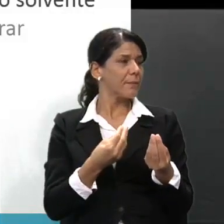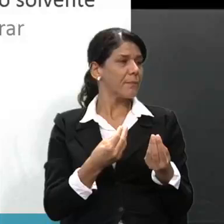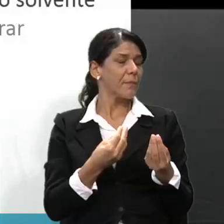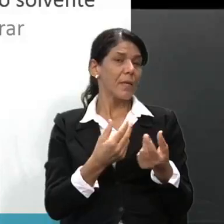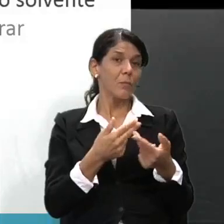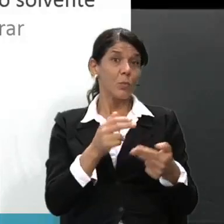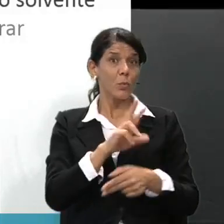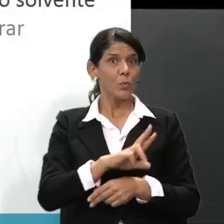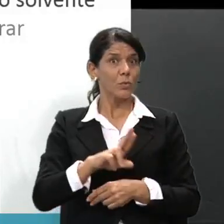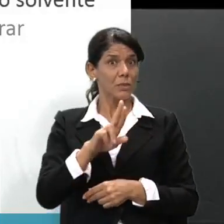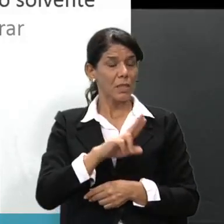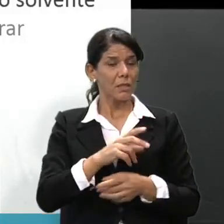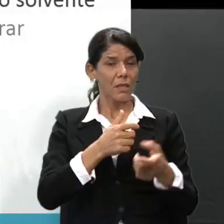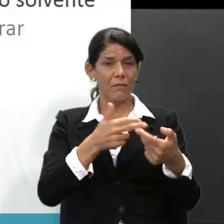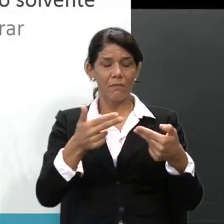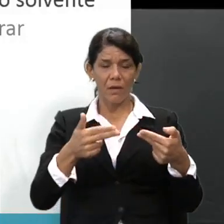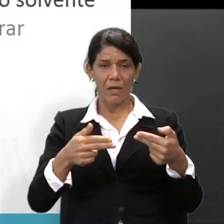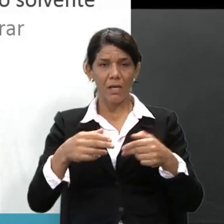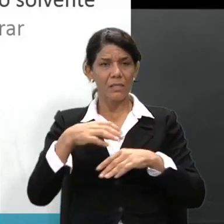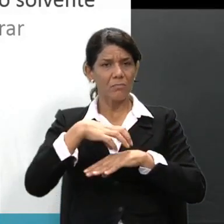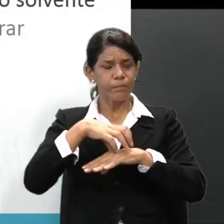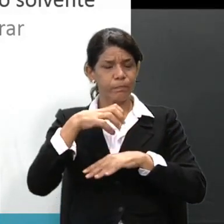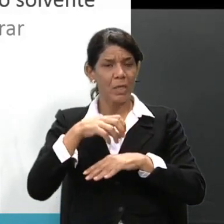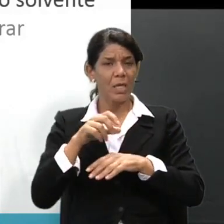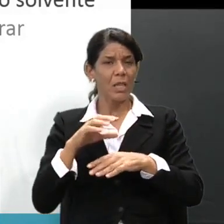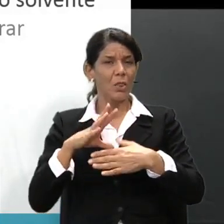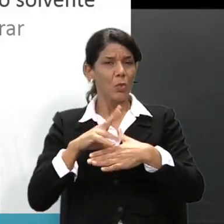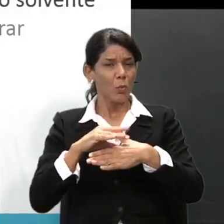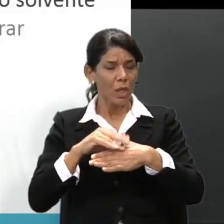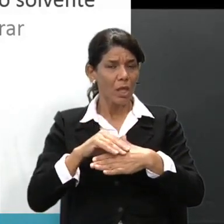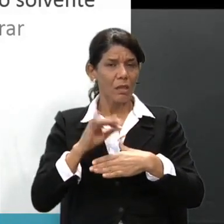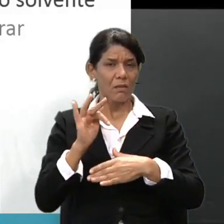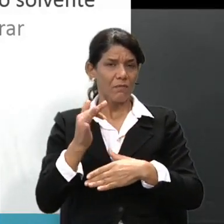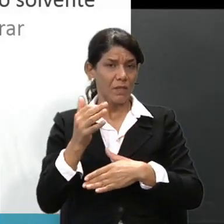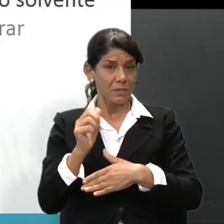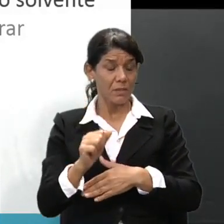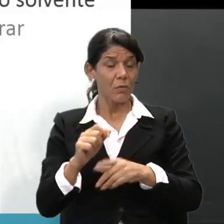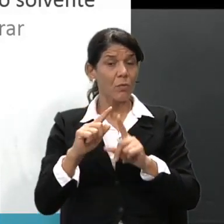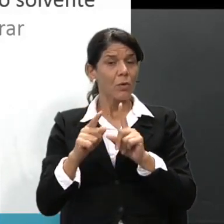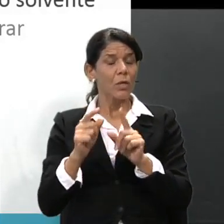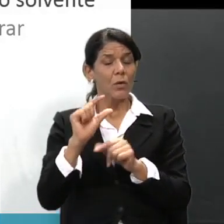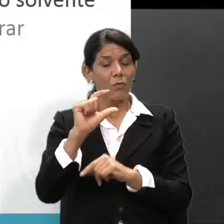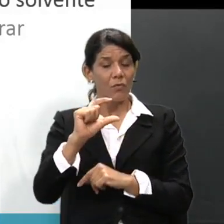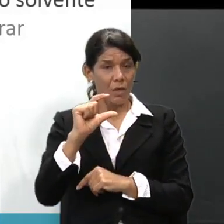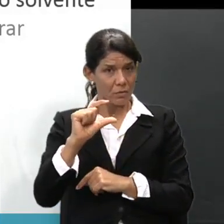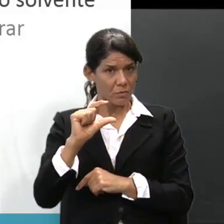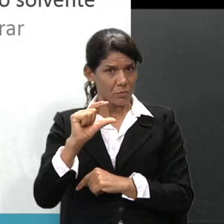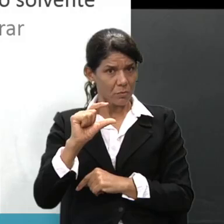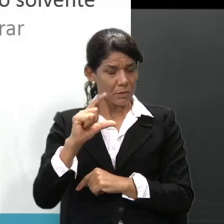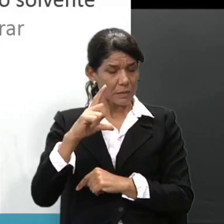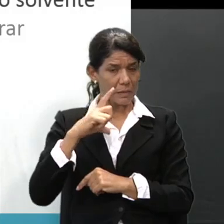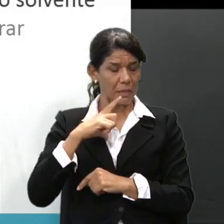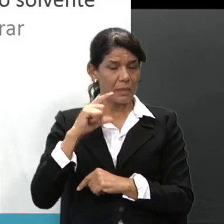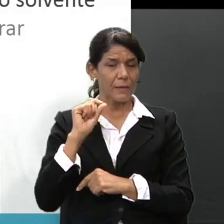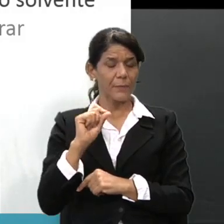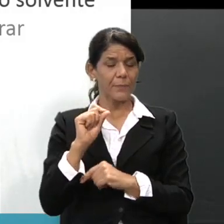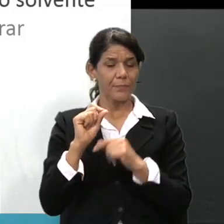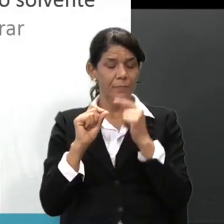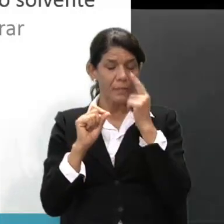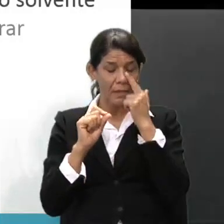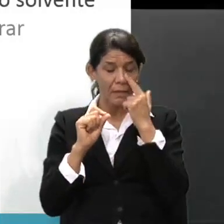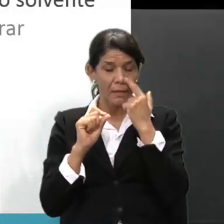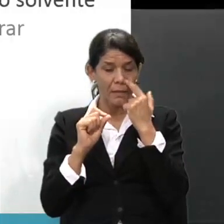é muito utilizado em várias infecções. Entretanto, os frascos se apresentam